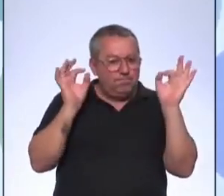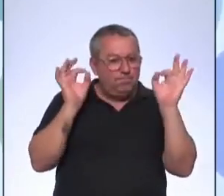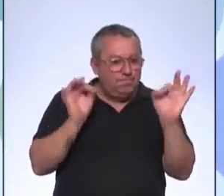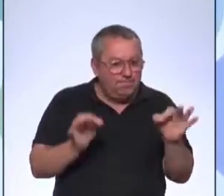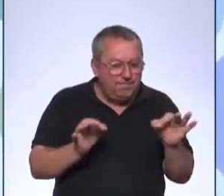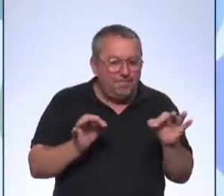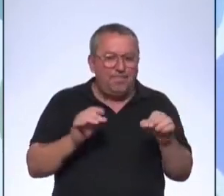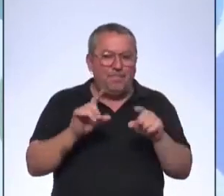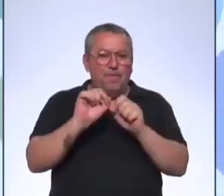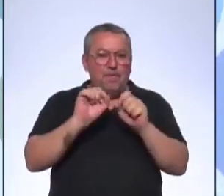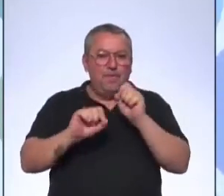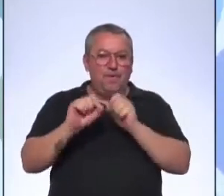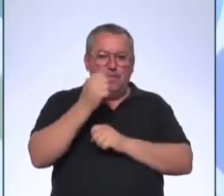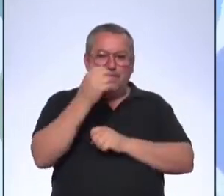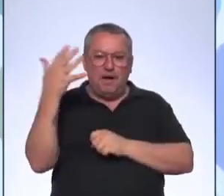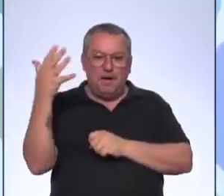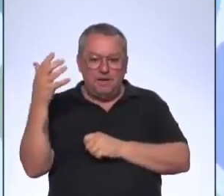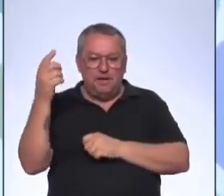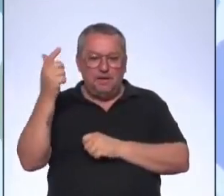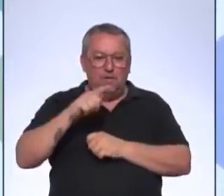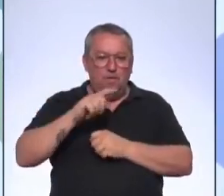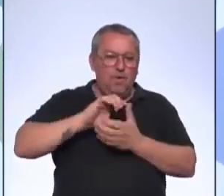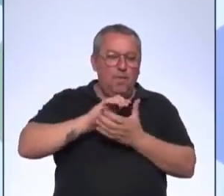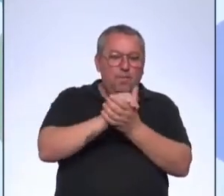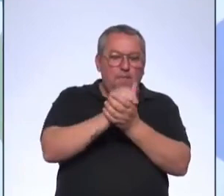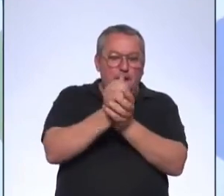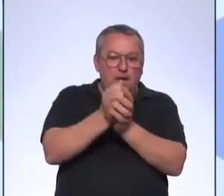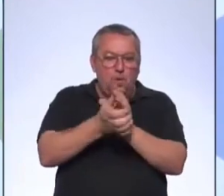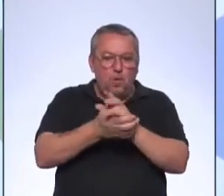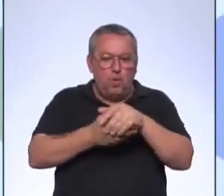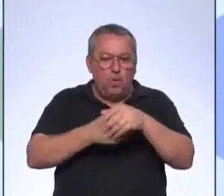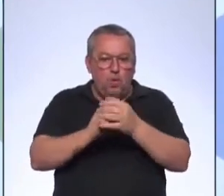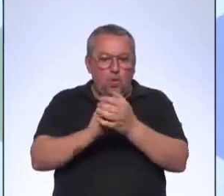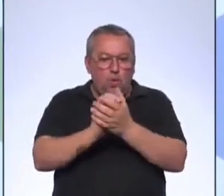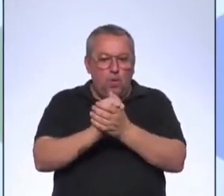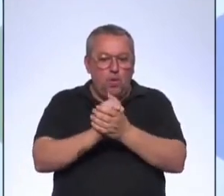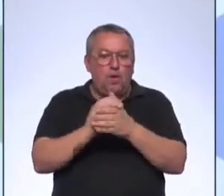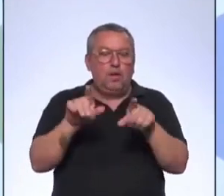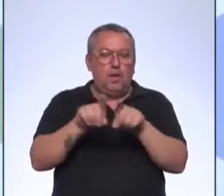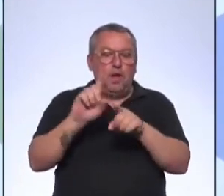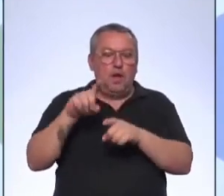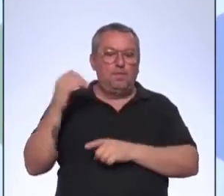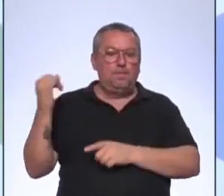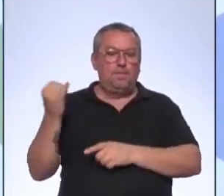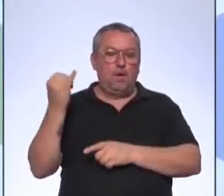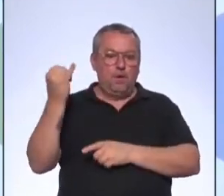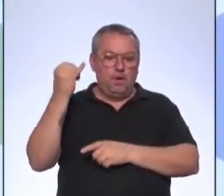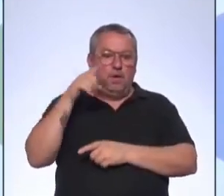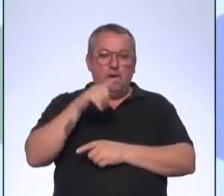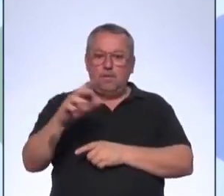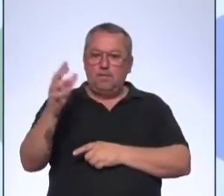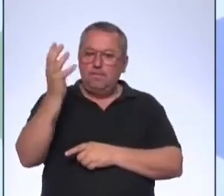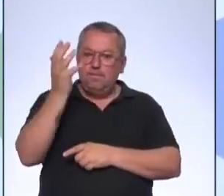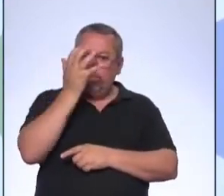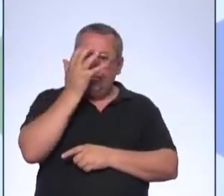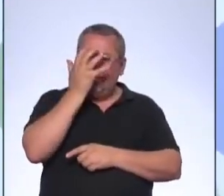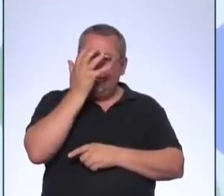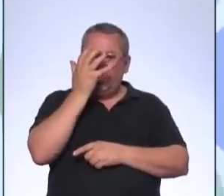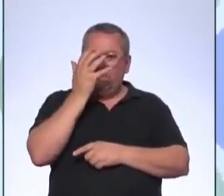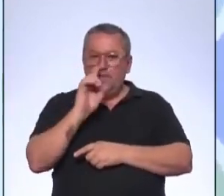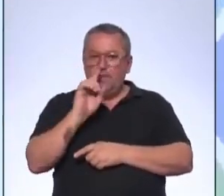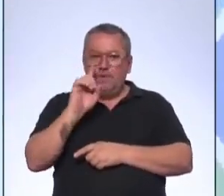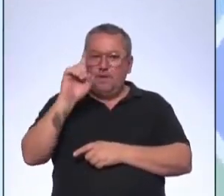máscaras, uma é feita de madeira, outra é feita de argila. E, importante, essas máscaras, elas não